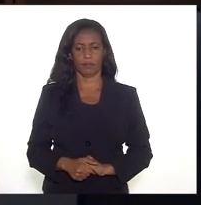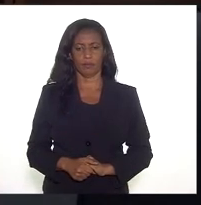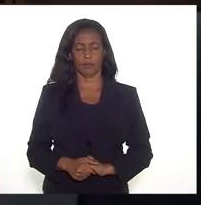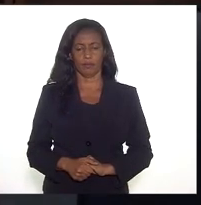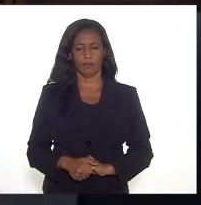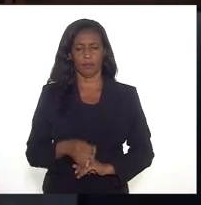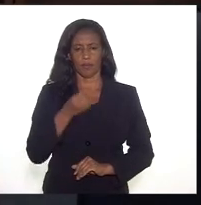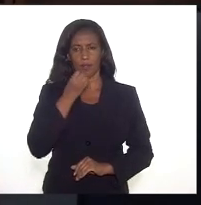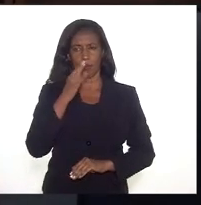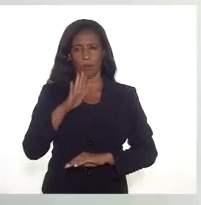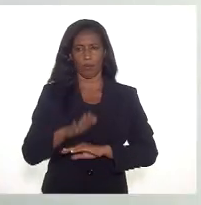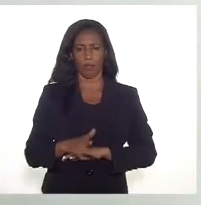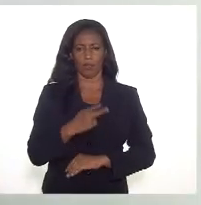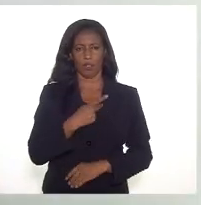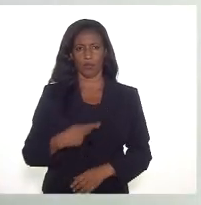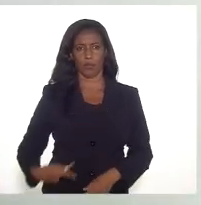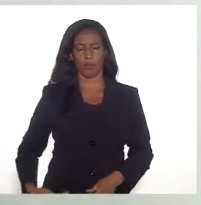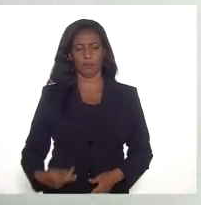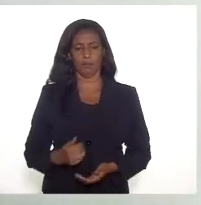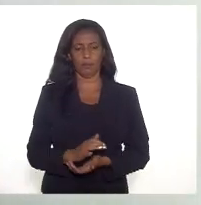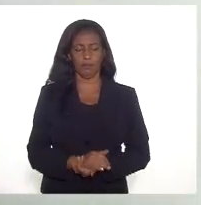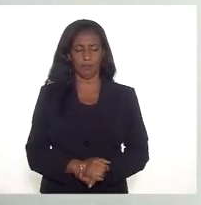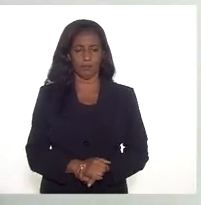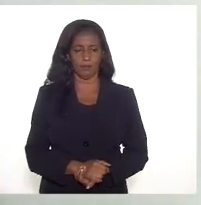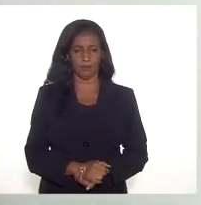Boa tarde, presidente. Me escuta? Sim.